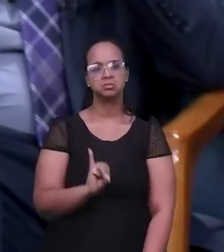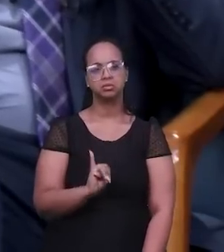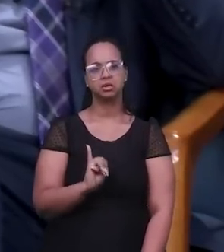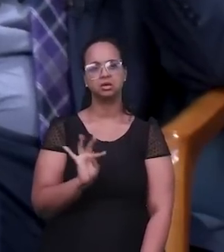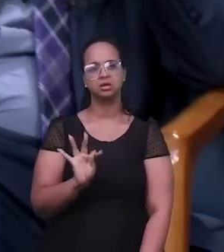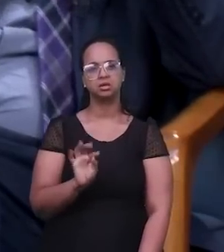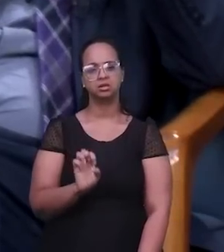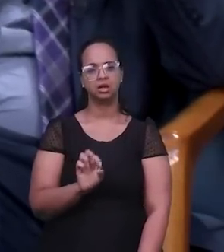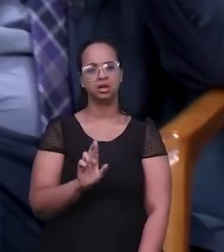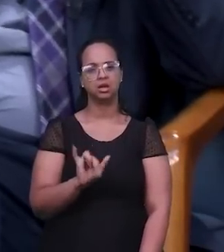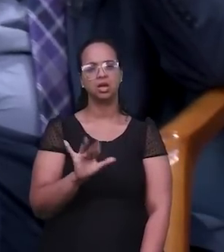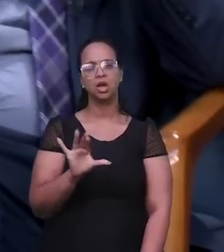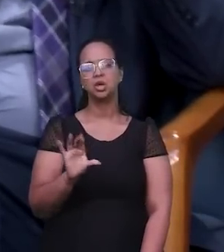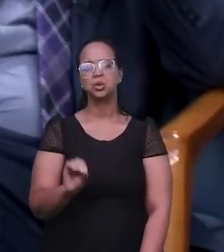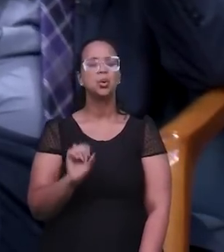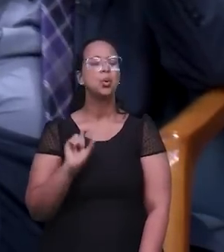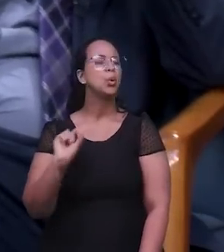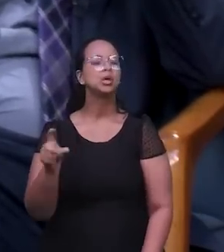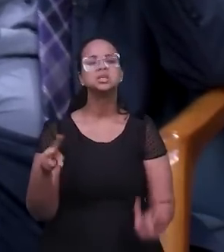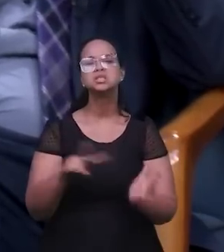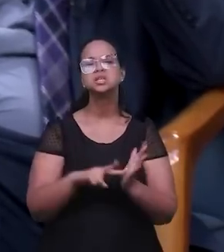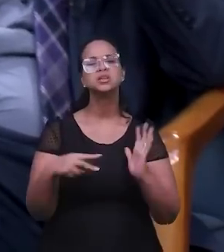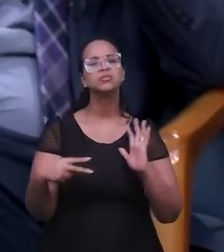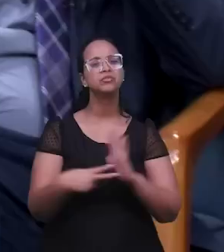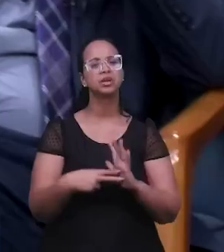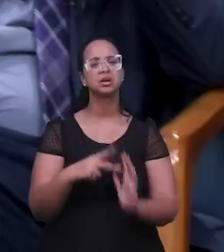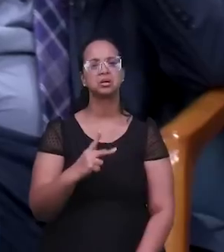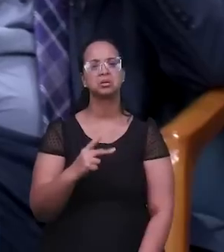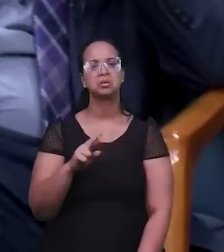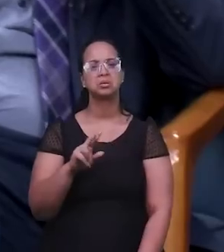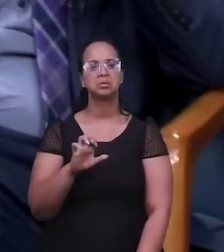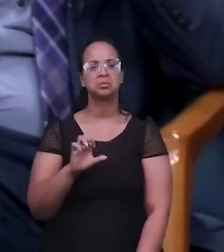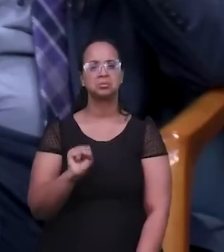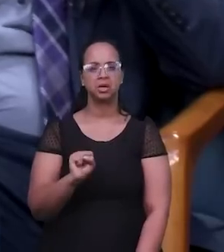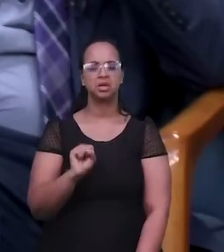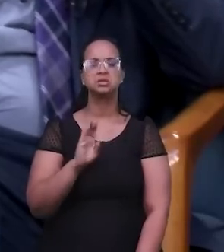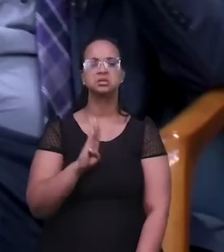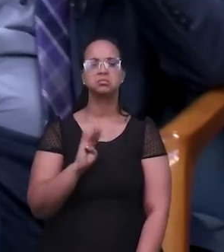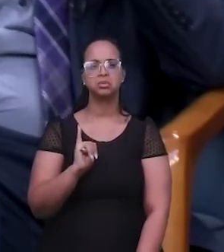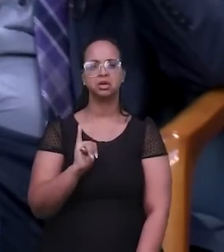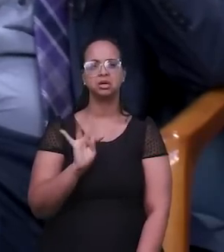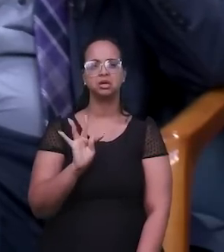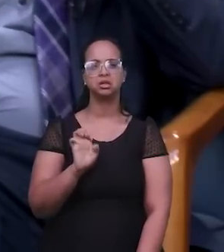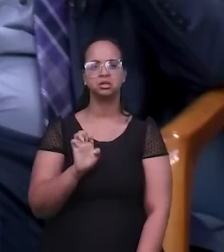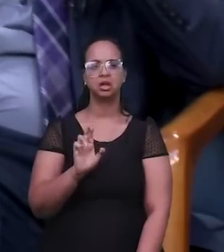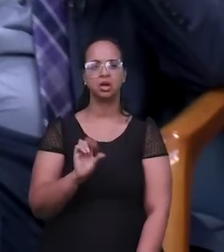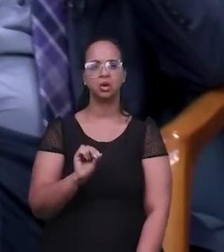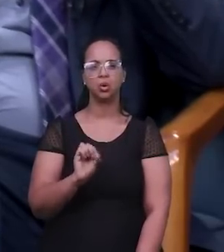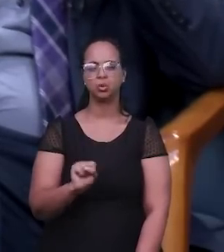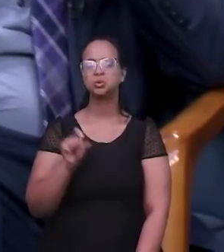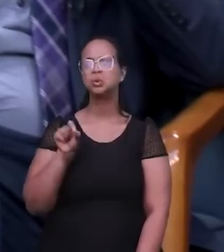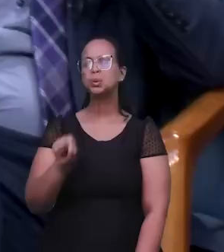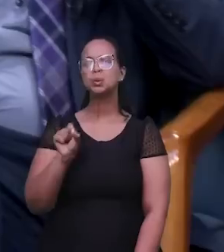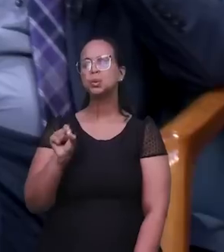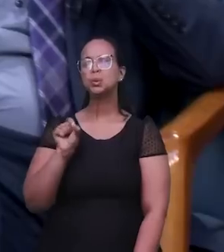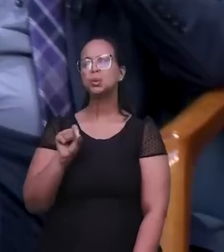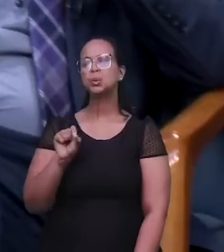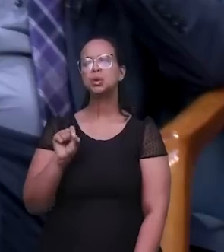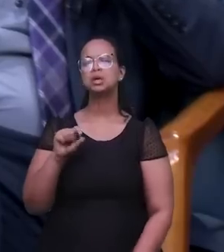Presbitérios são presbíteros. O que são os presbíteros? Os presbíteros, a própria Pedro fala isso de